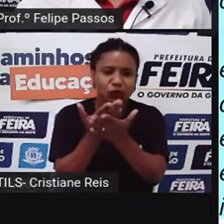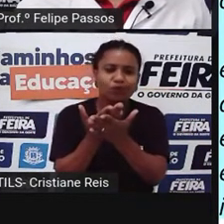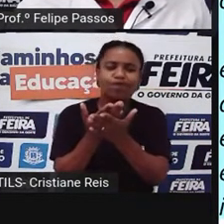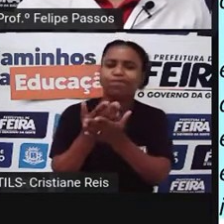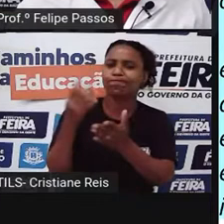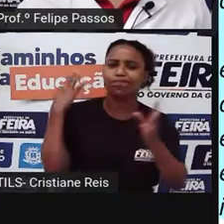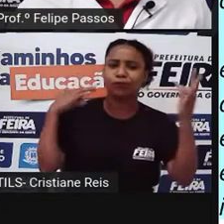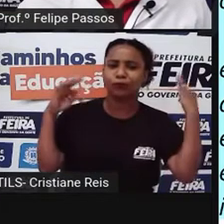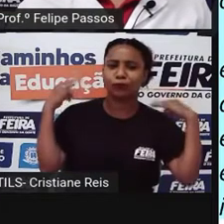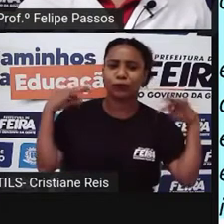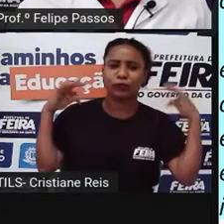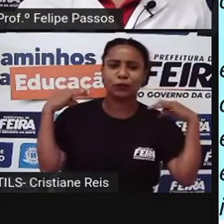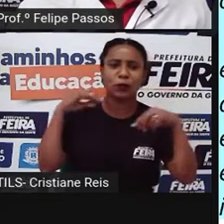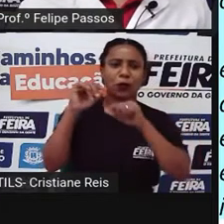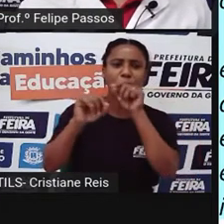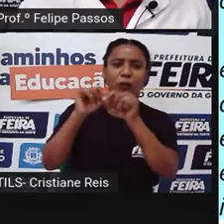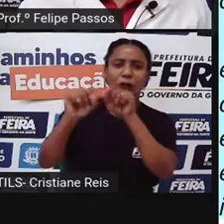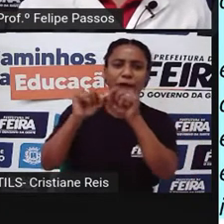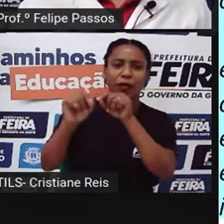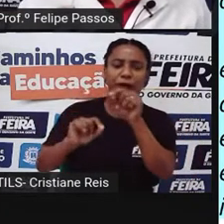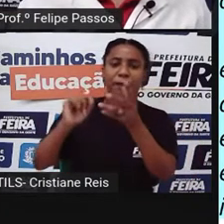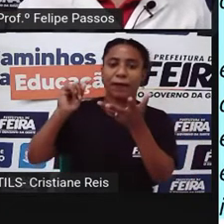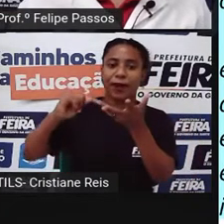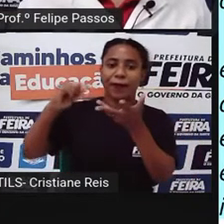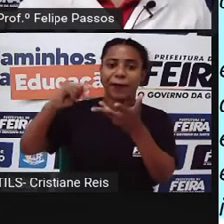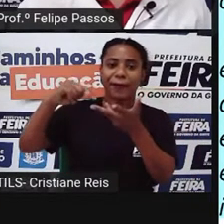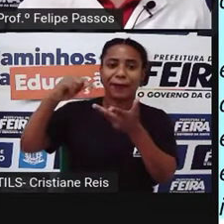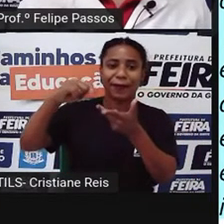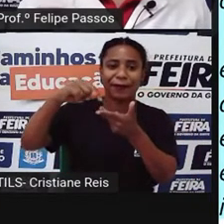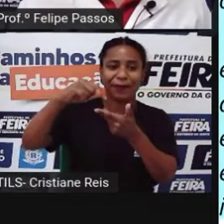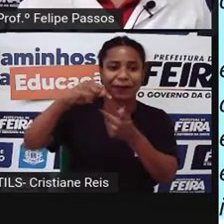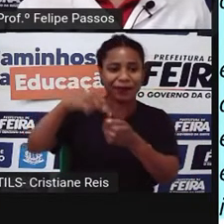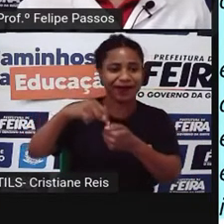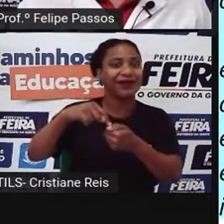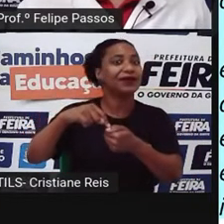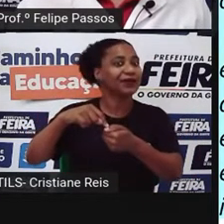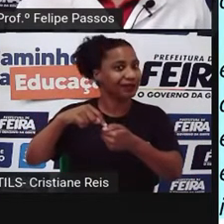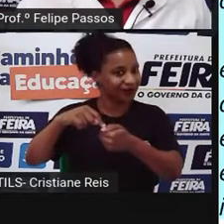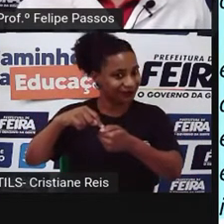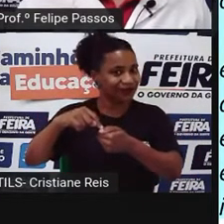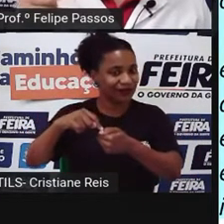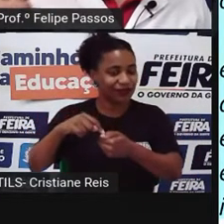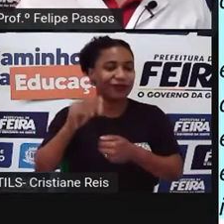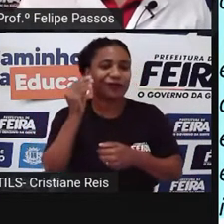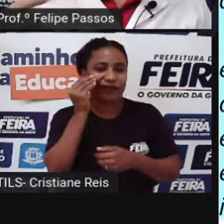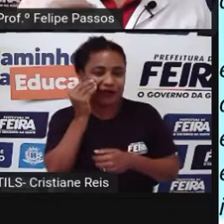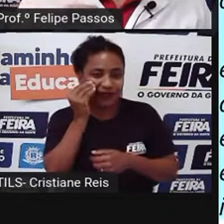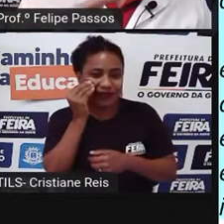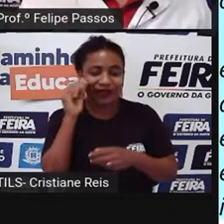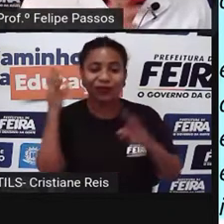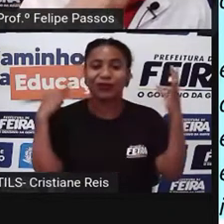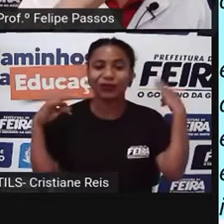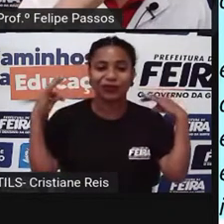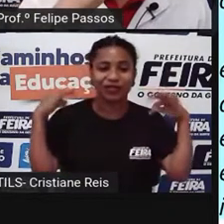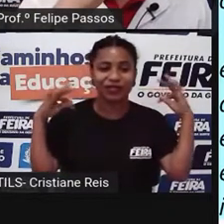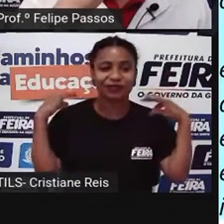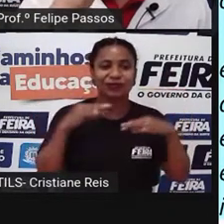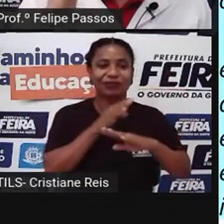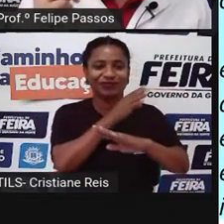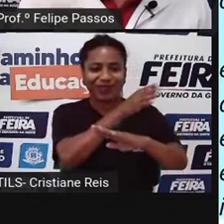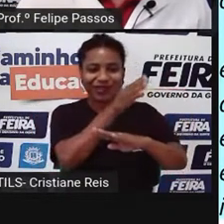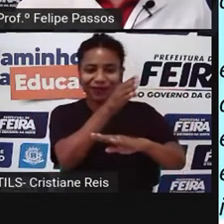deslocamento avançaram. Então veja que o turismo ele é uma atividade de deslocamento, pessoas saindo de um lugar para o